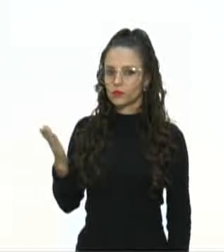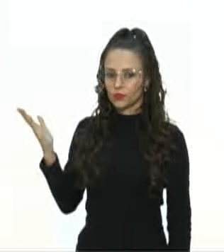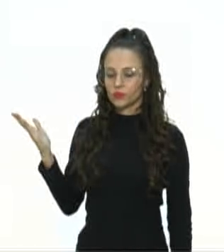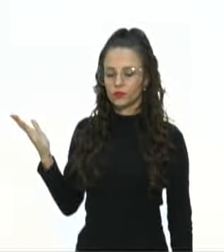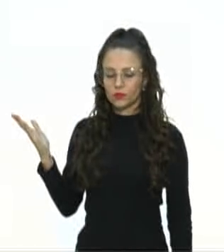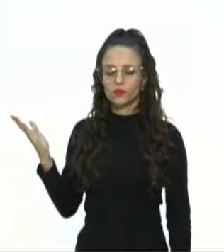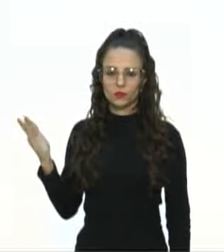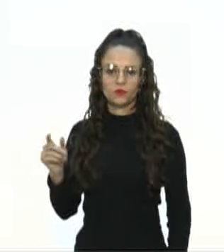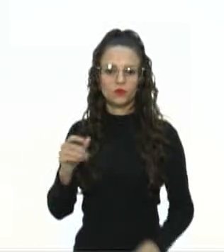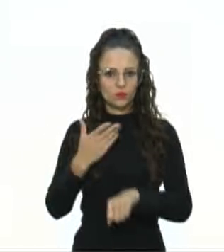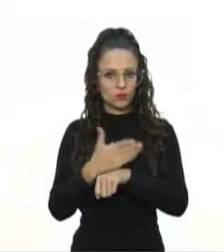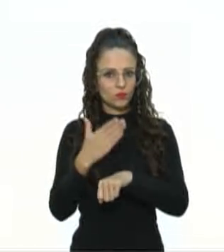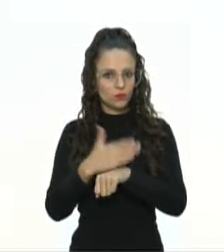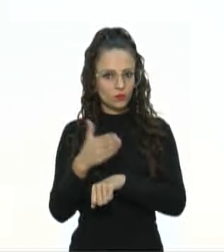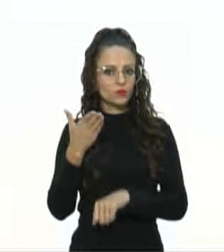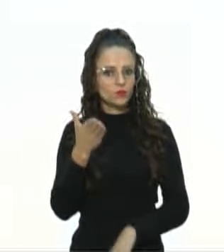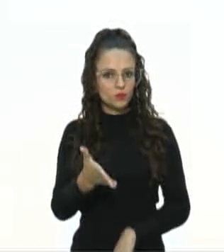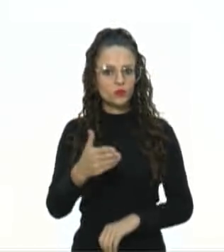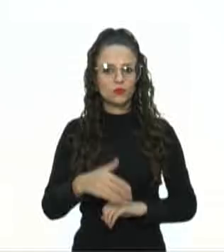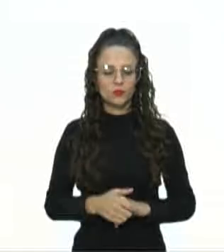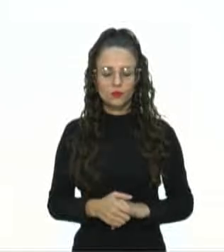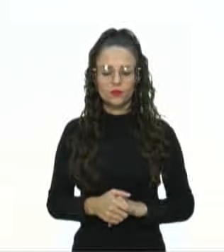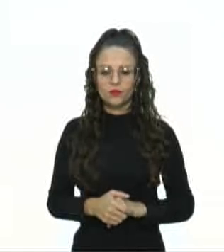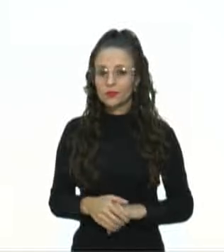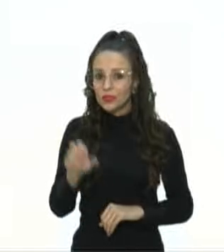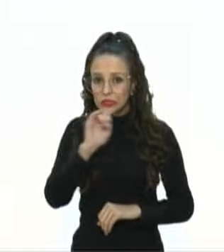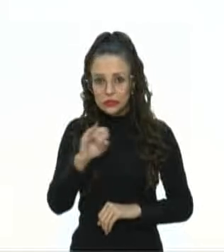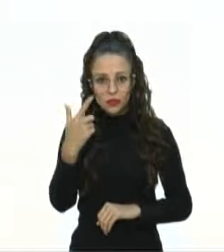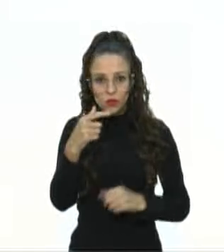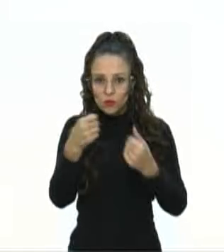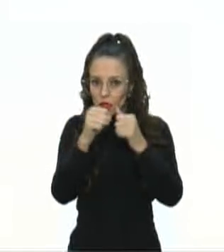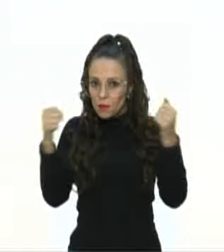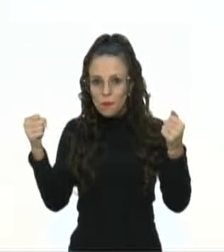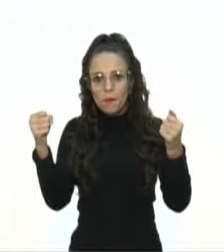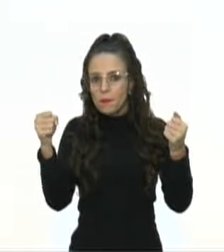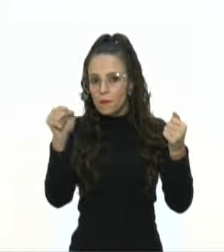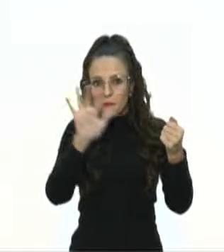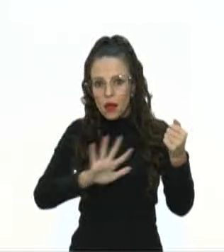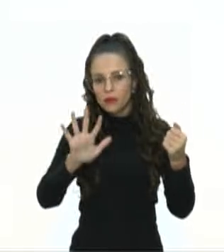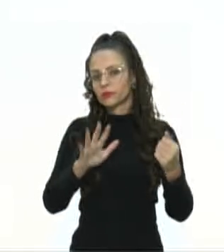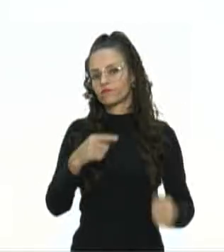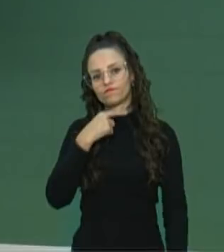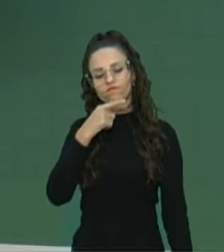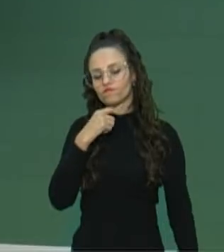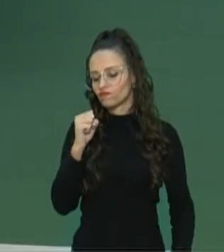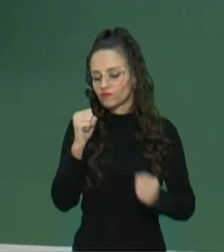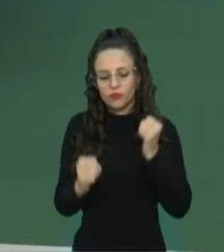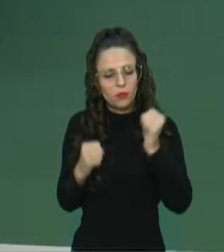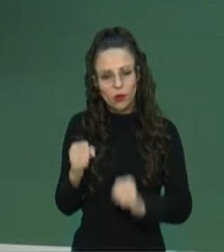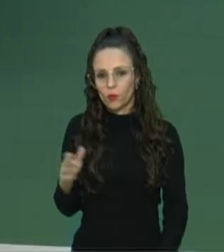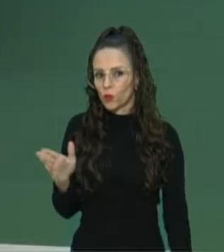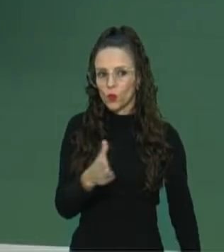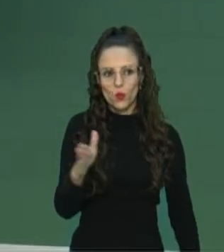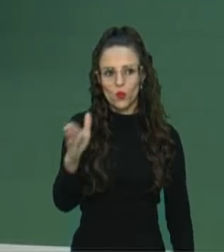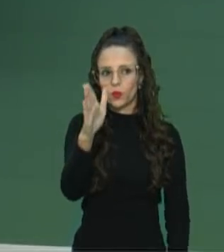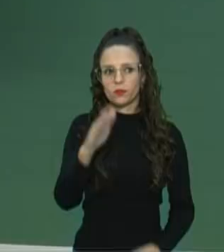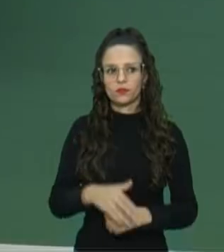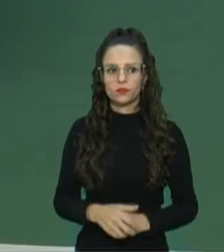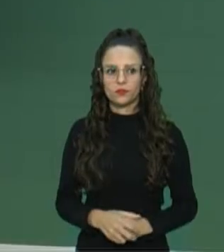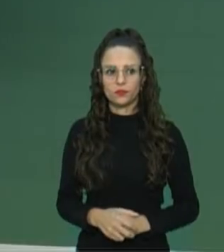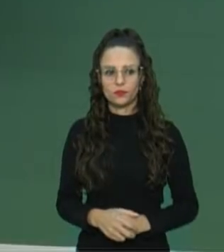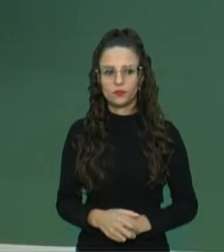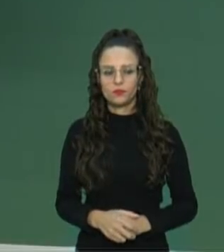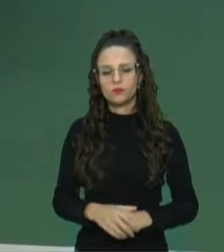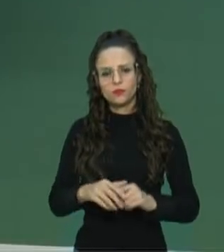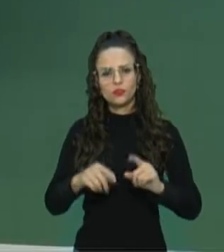a realização da atividade. Sem o mapa não haveria corrida de orientação, né? Então são todos estilos diferentes